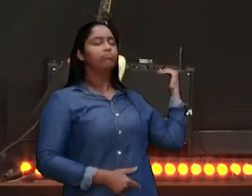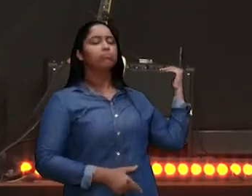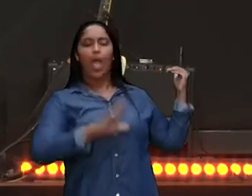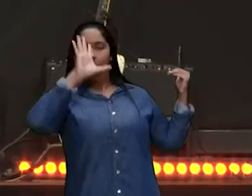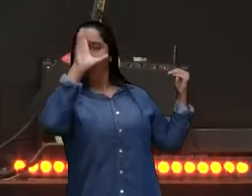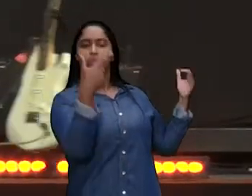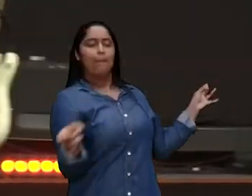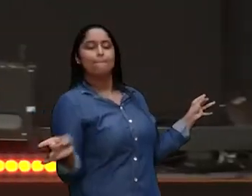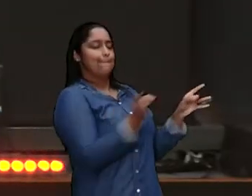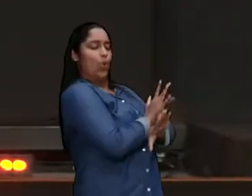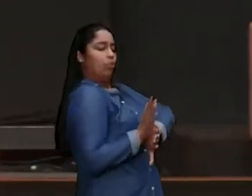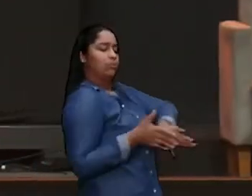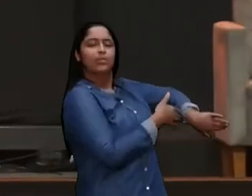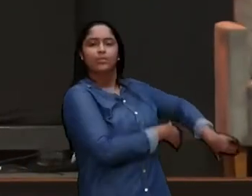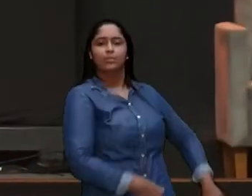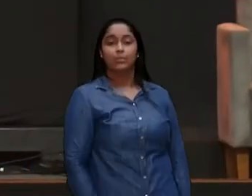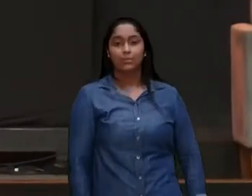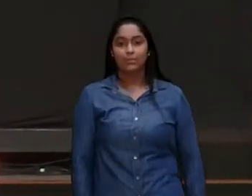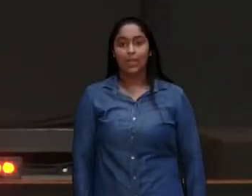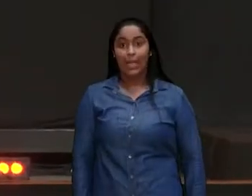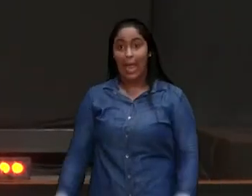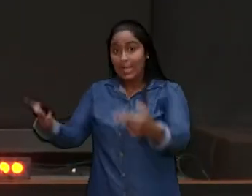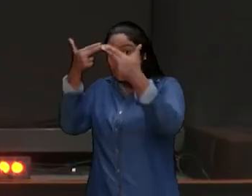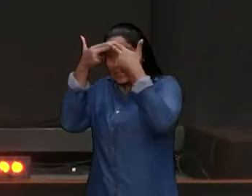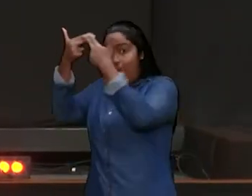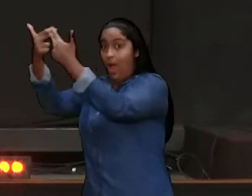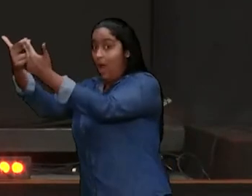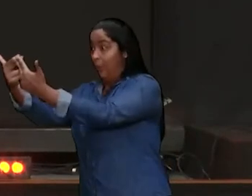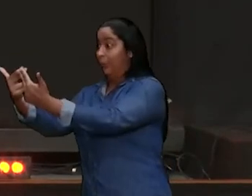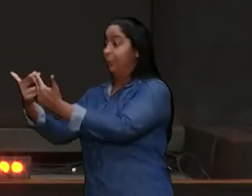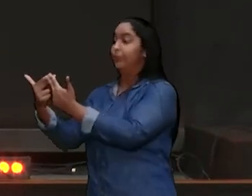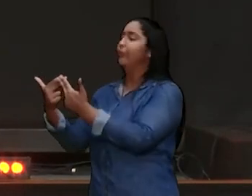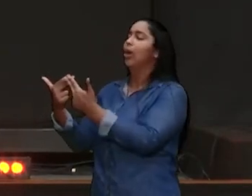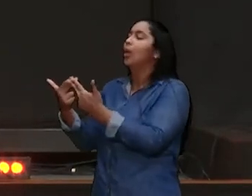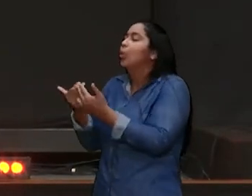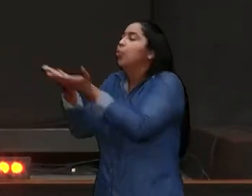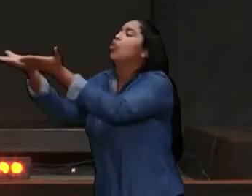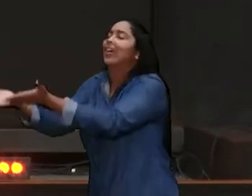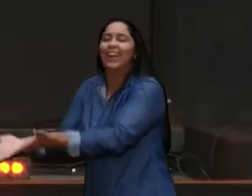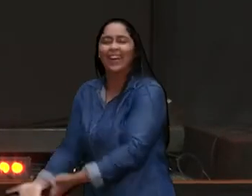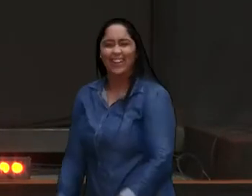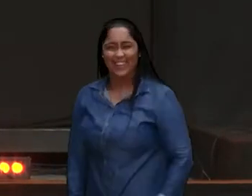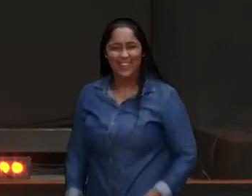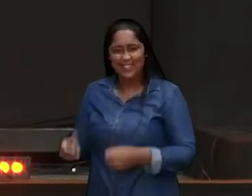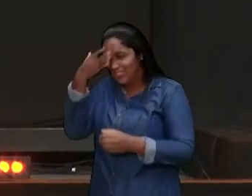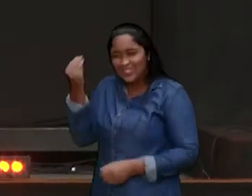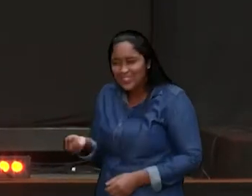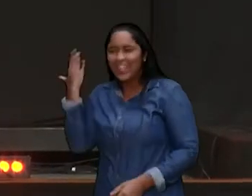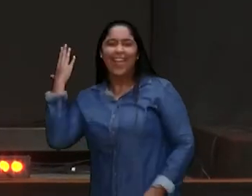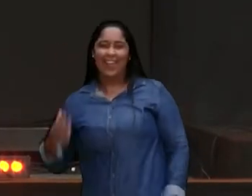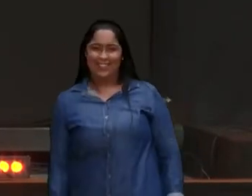bom e quando então vem o trauma você vai trauma foi curado né não Agosto a Josué tava lá no posto